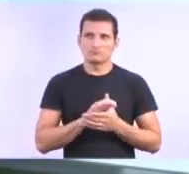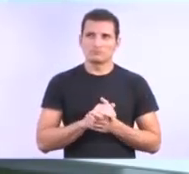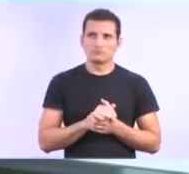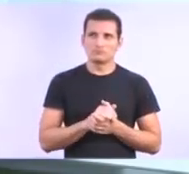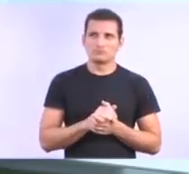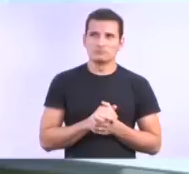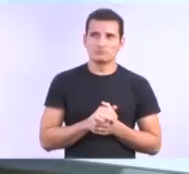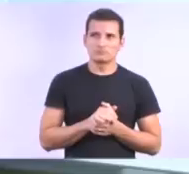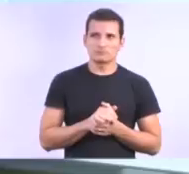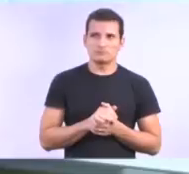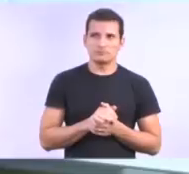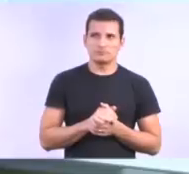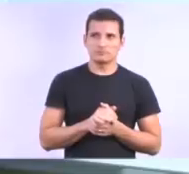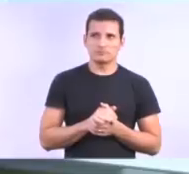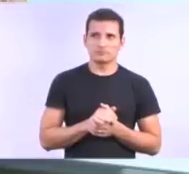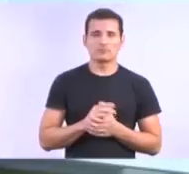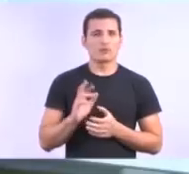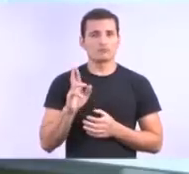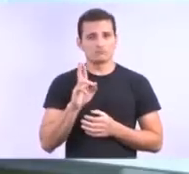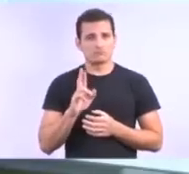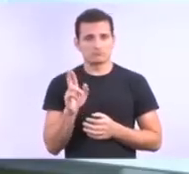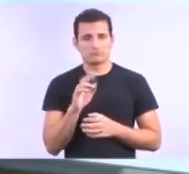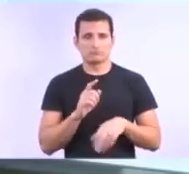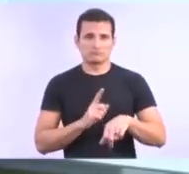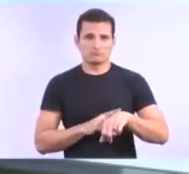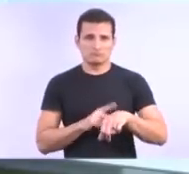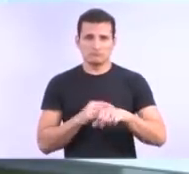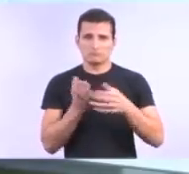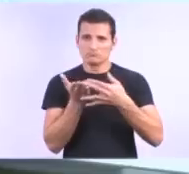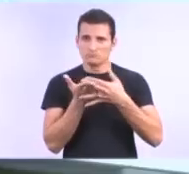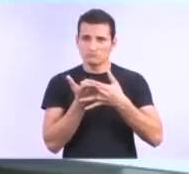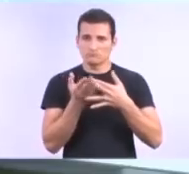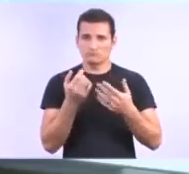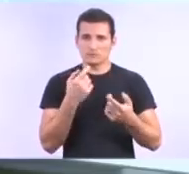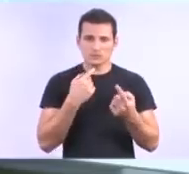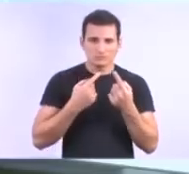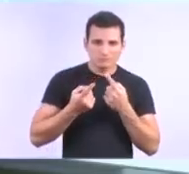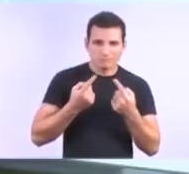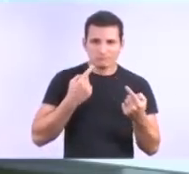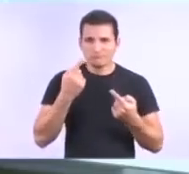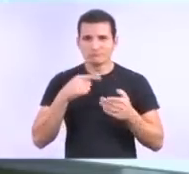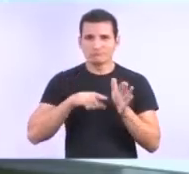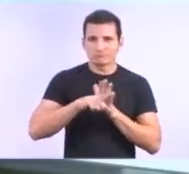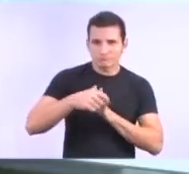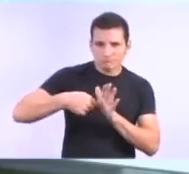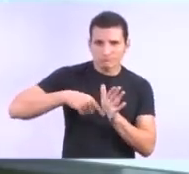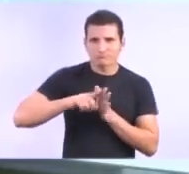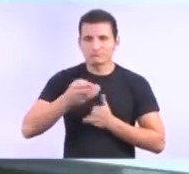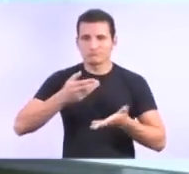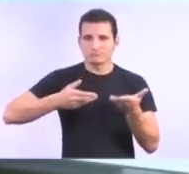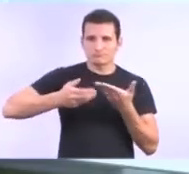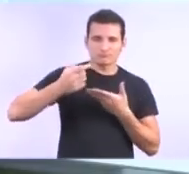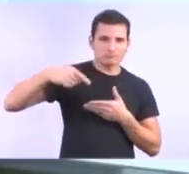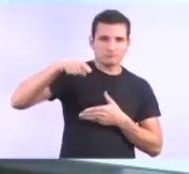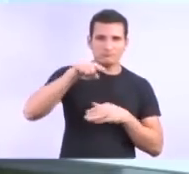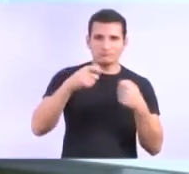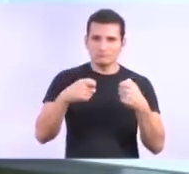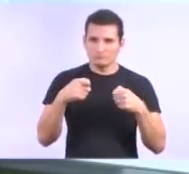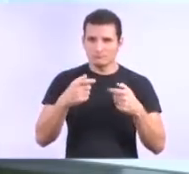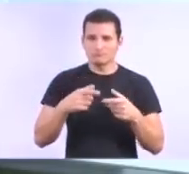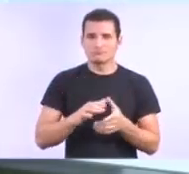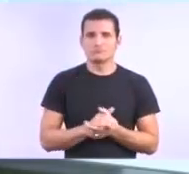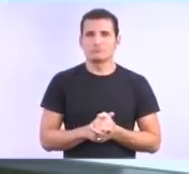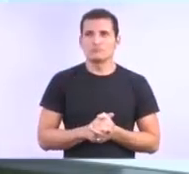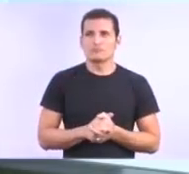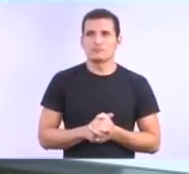utilizar esse tempo, gente, para efetivamente discutir em sala de aula. A gente precisa interagir entre vocês, entre o pessoal que está aí